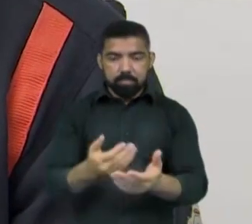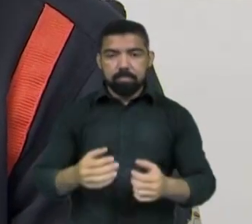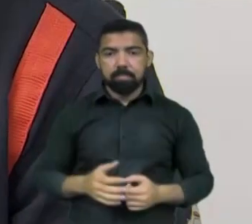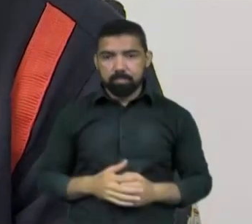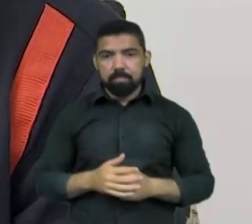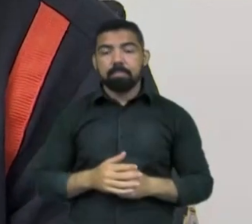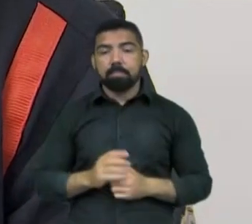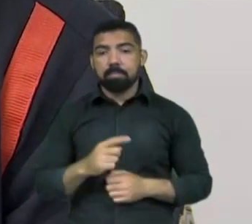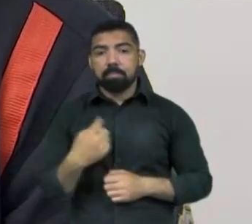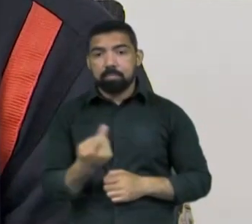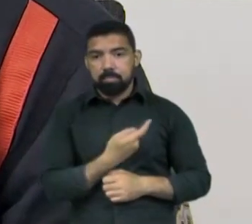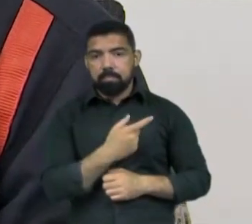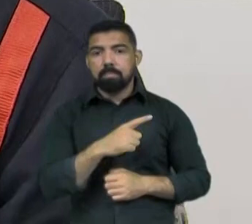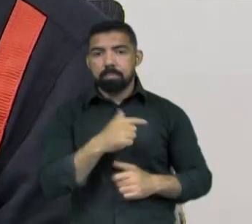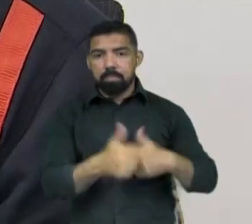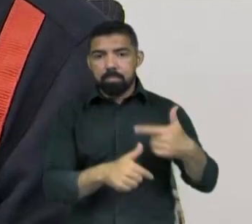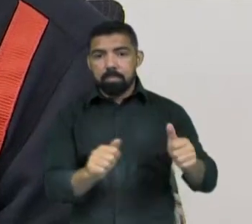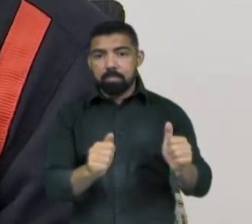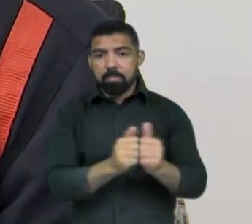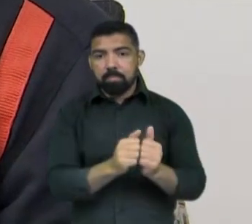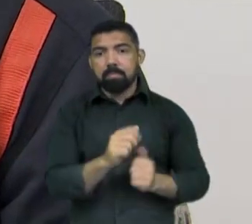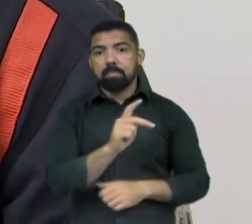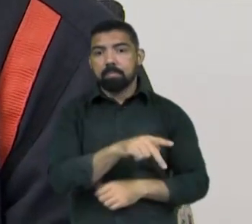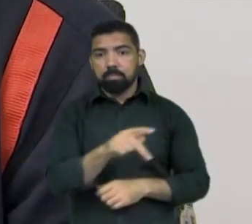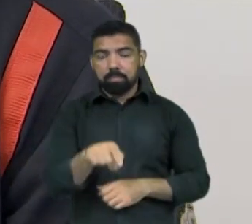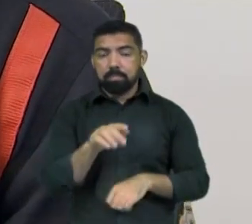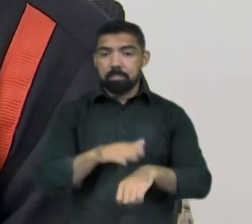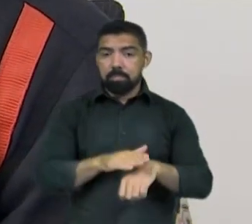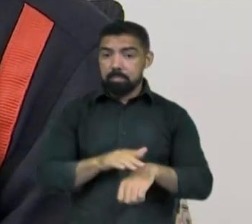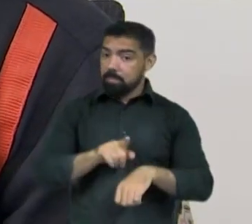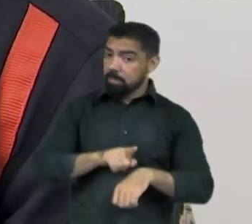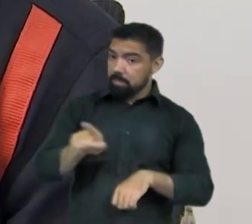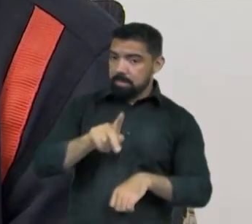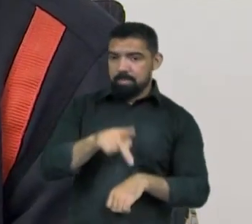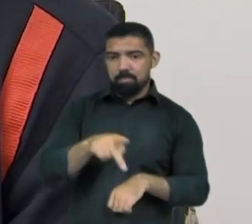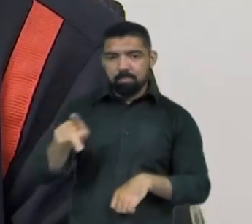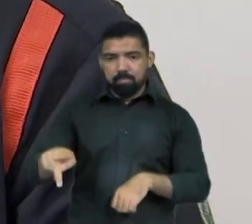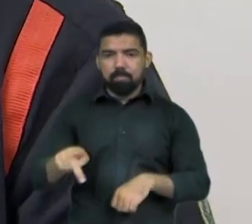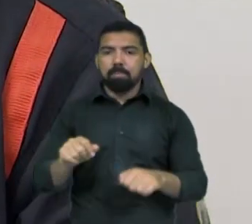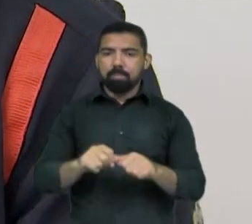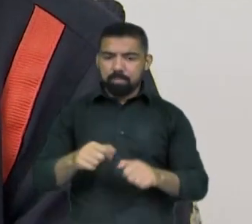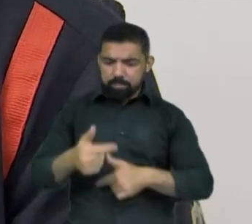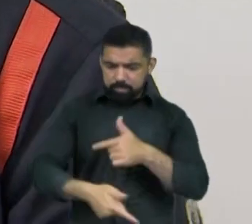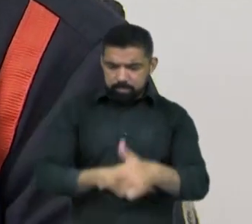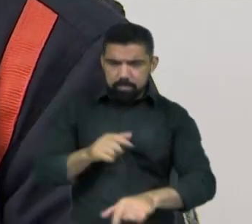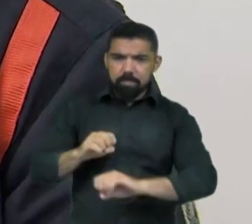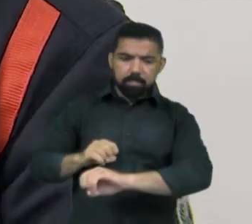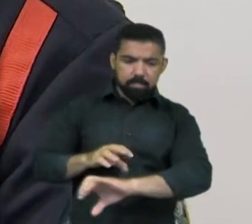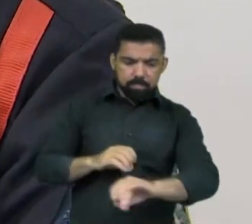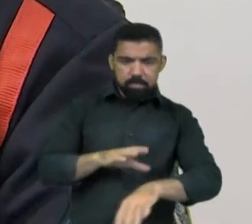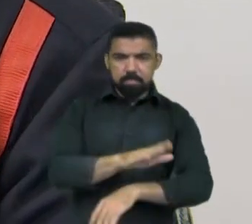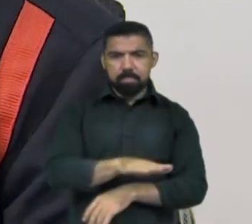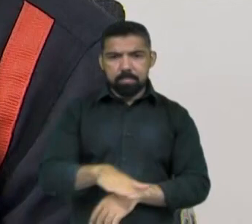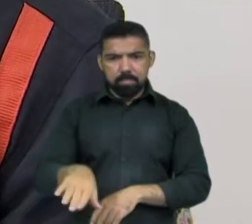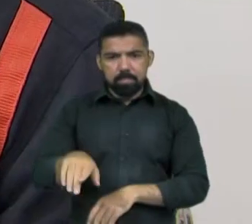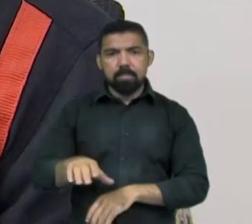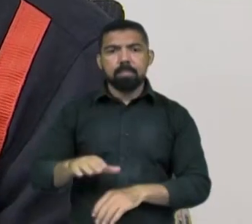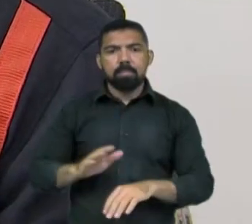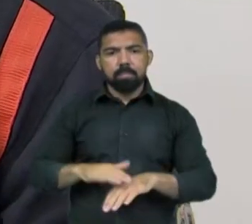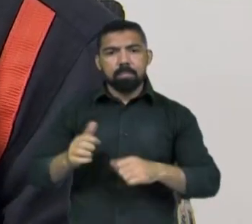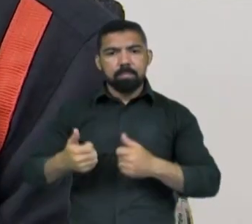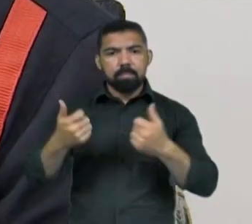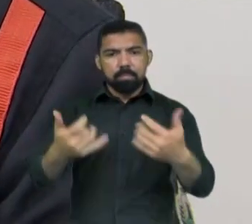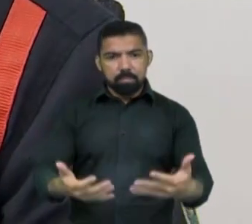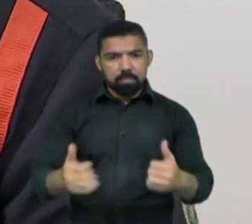trabalho com os professores e esses professores em si, eles têm feito o trabalho com as crianças, reproduzem o que foi passado para